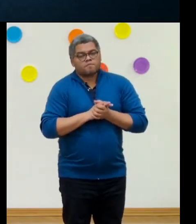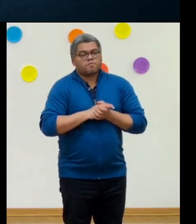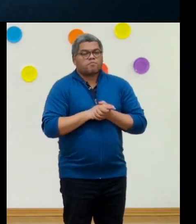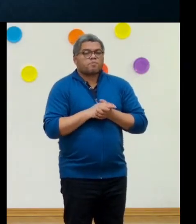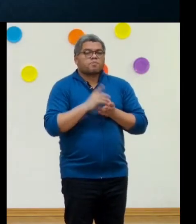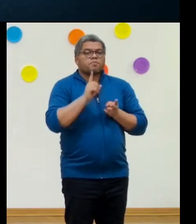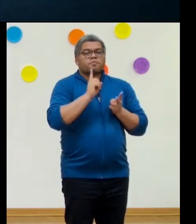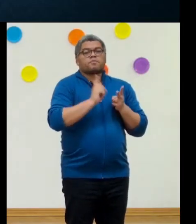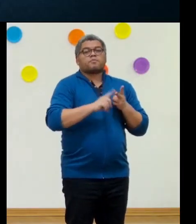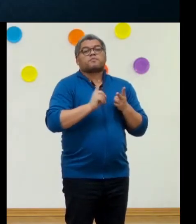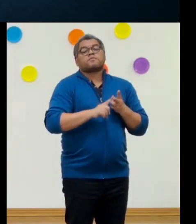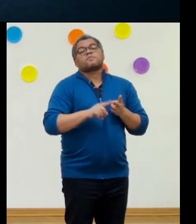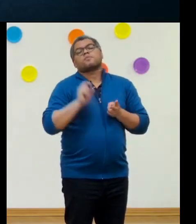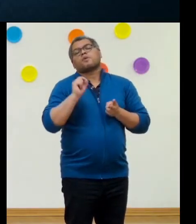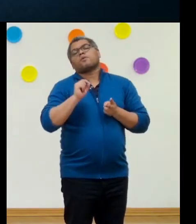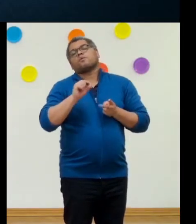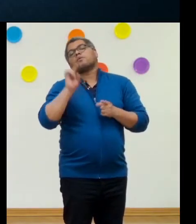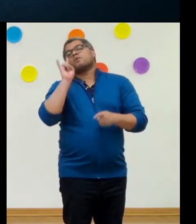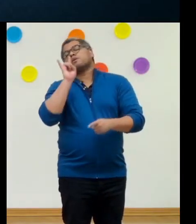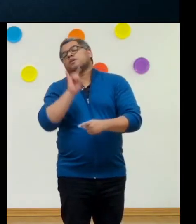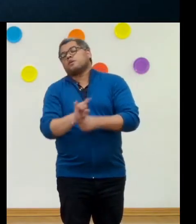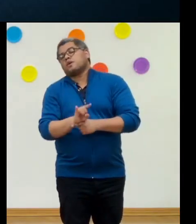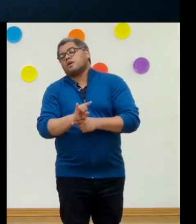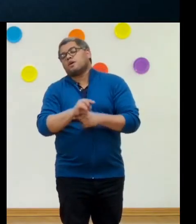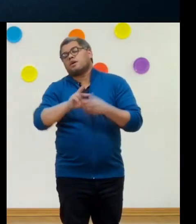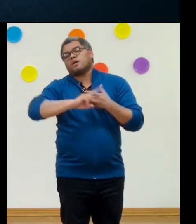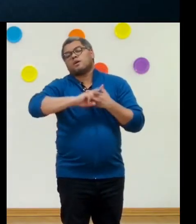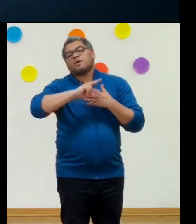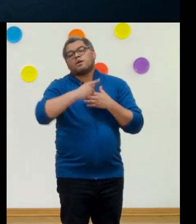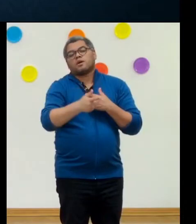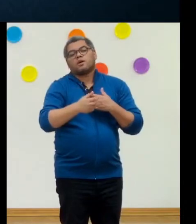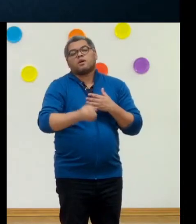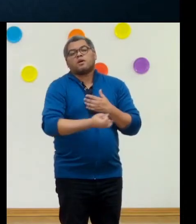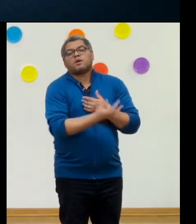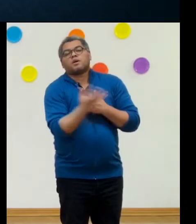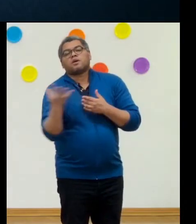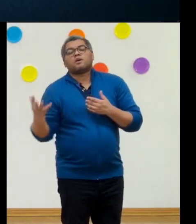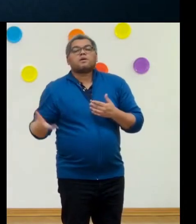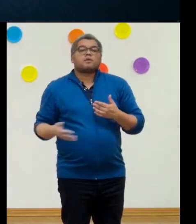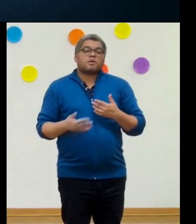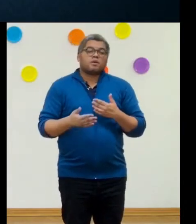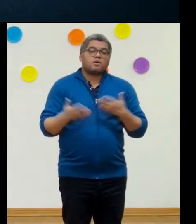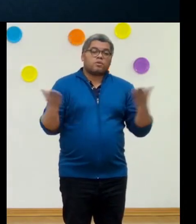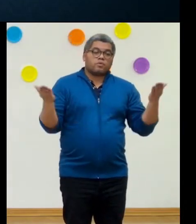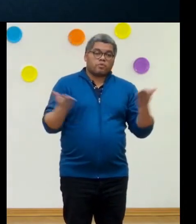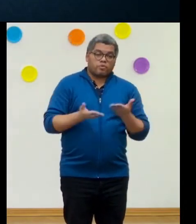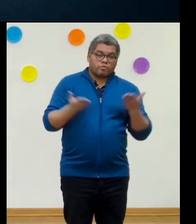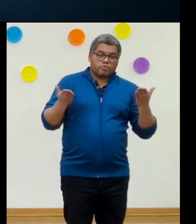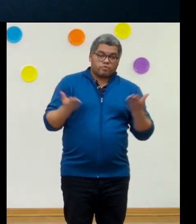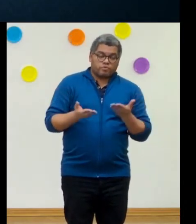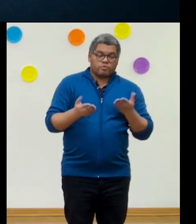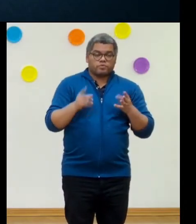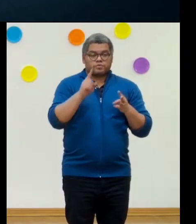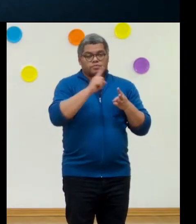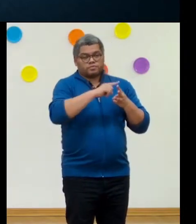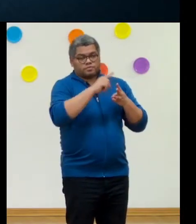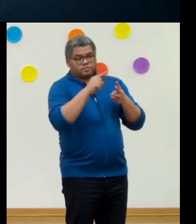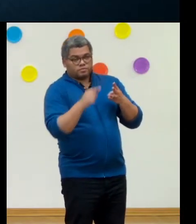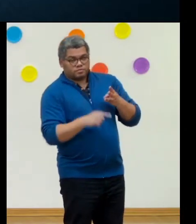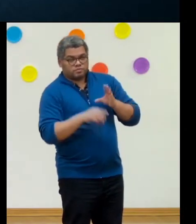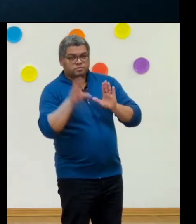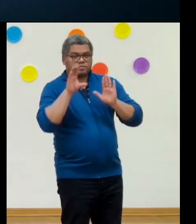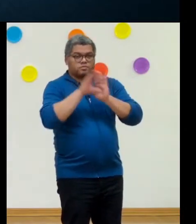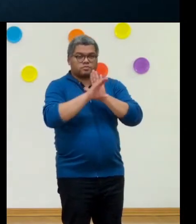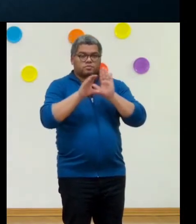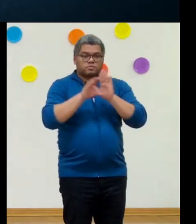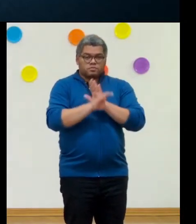terminar. Vamos lá, o que é o adultério e quais os seus efeitos? Eu trouxe aqui 3 definições. Bom, no entendimento